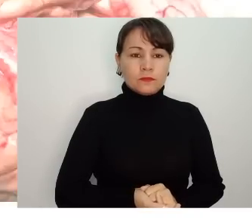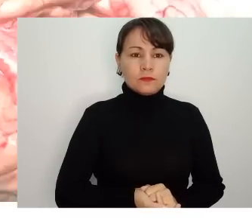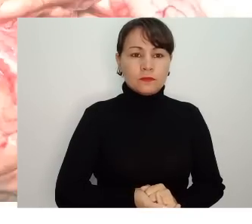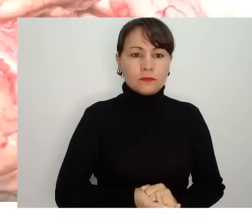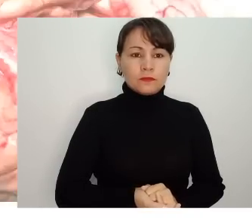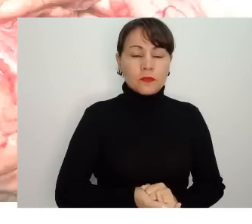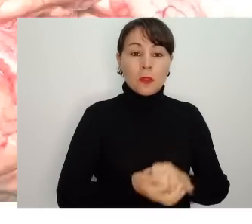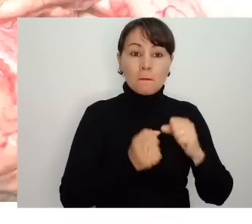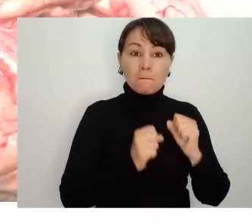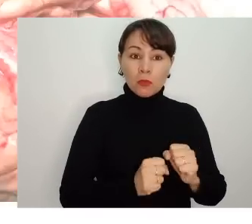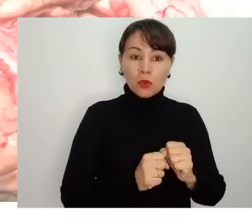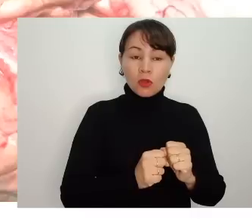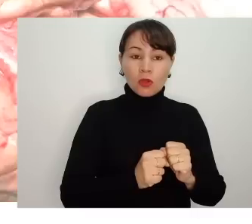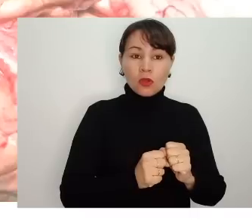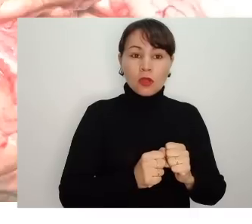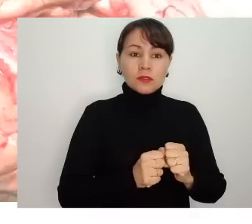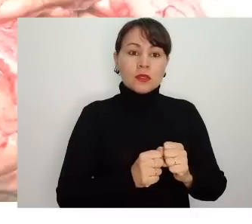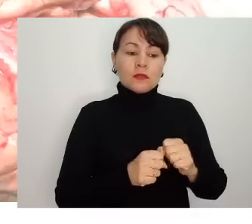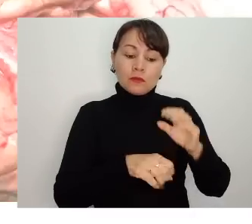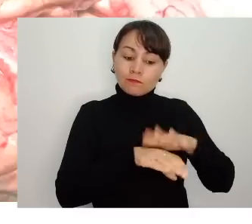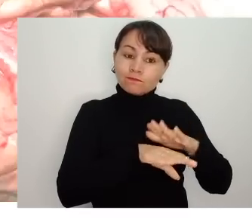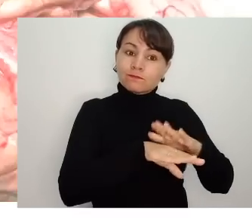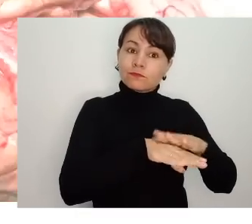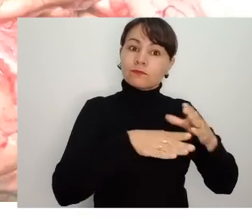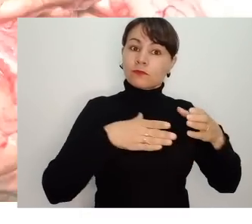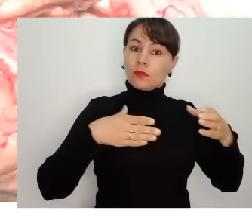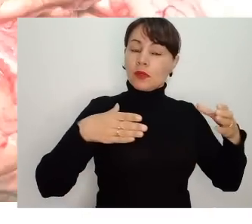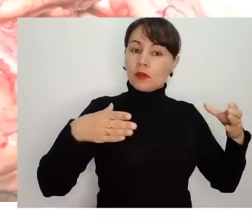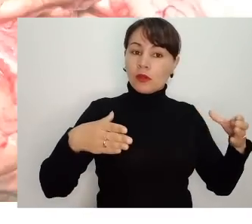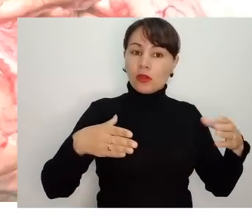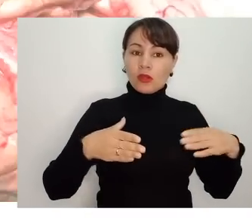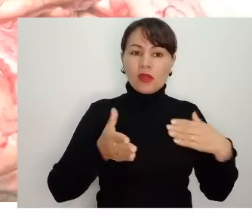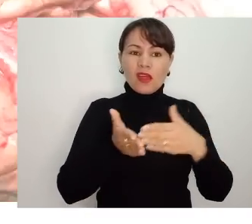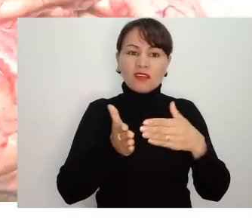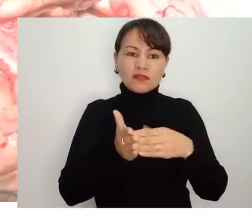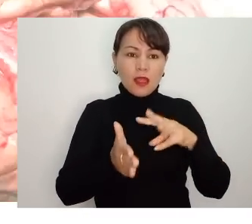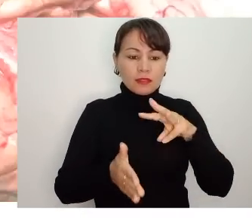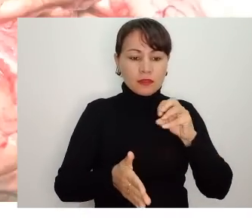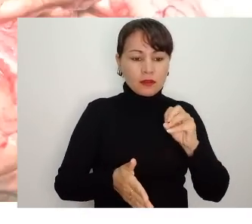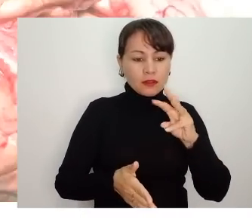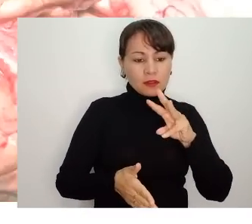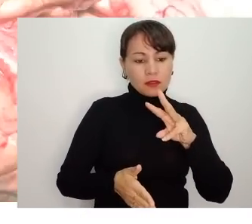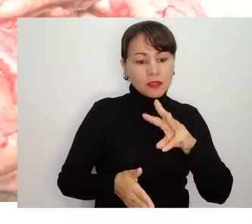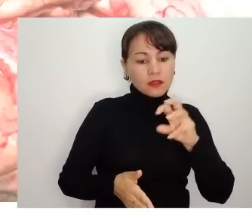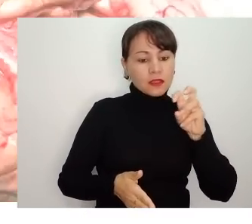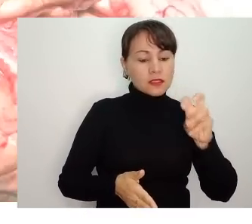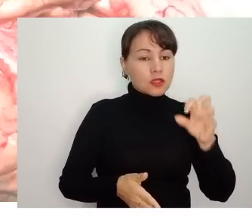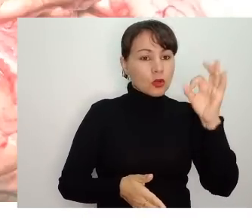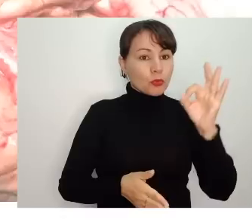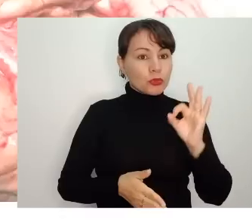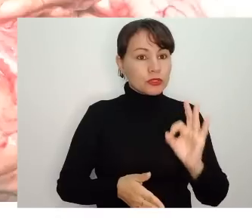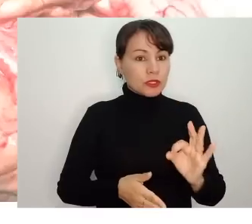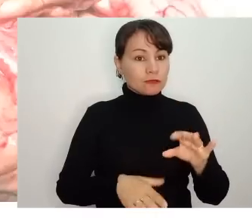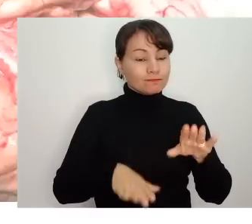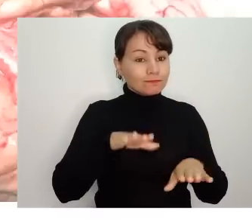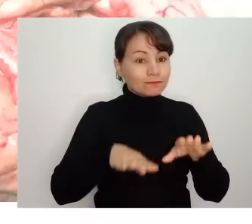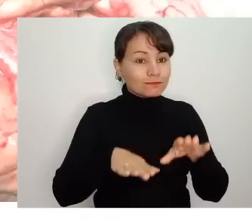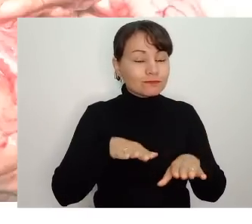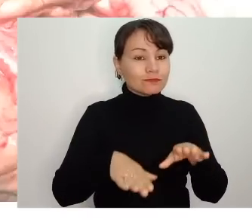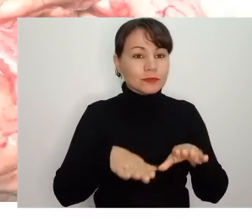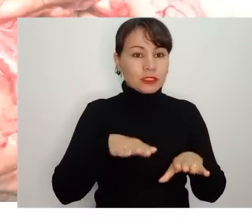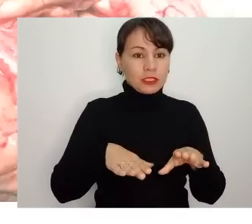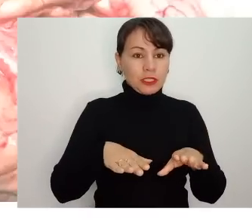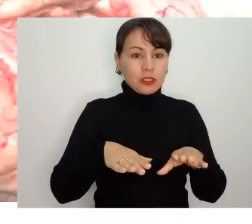Bom, isso pode chegar a um valor maior, né? Pode chegar até 30, 35%, dependendo